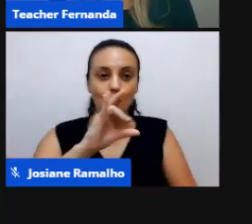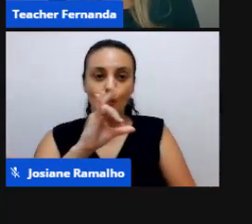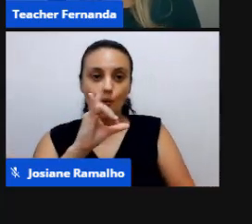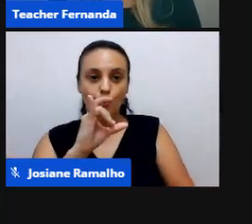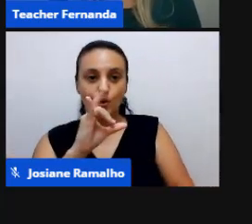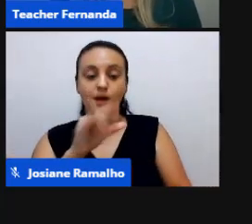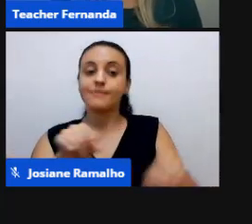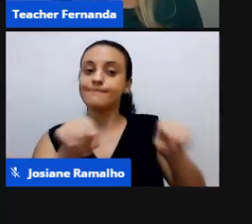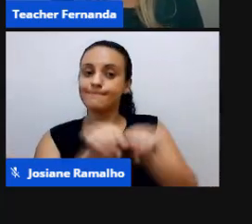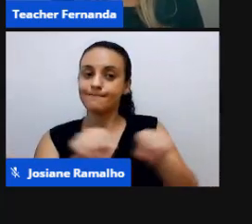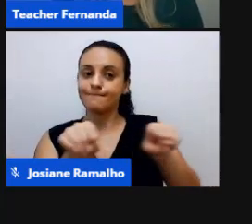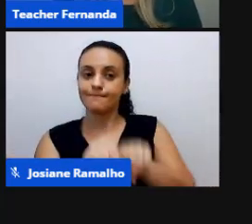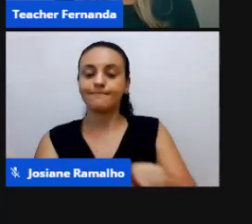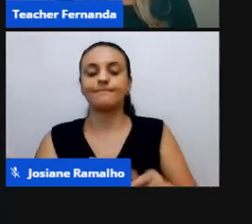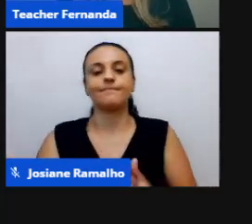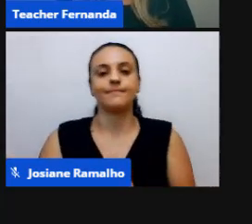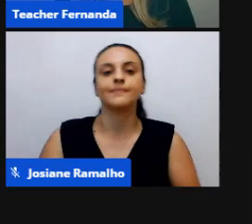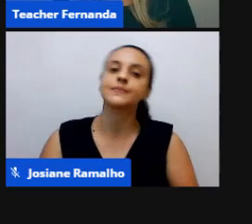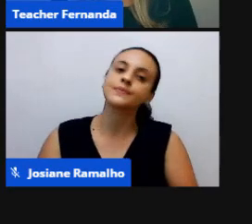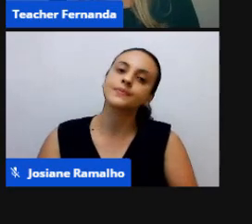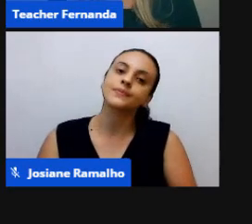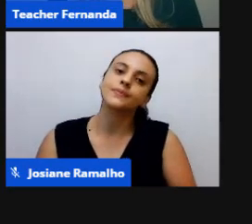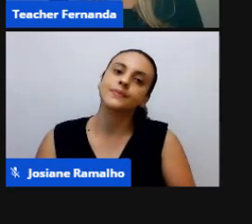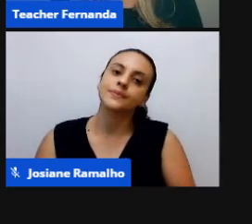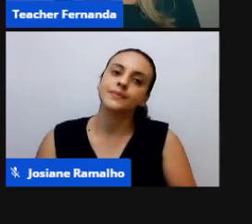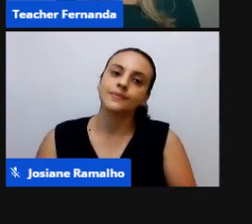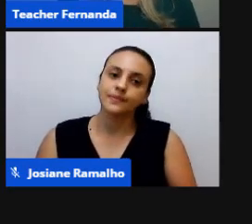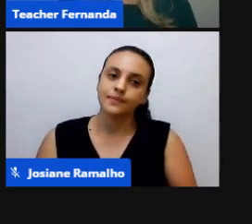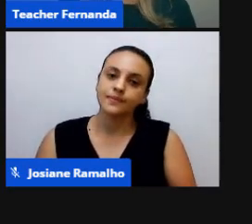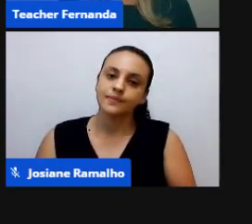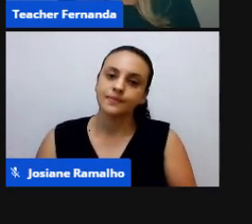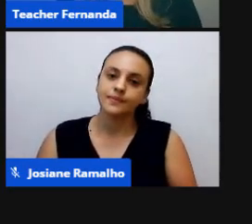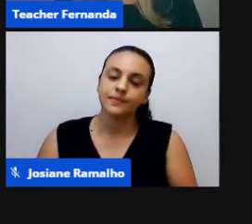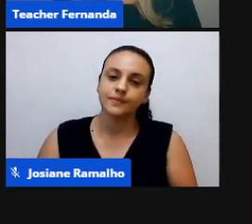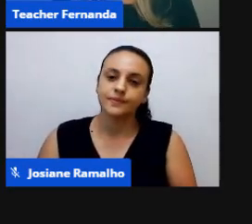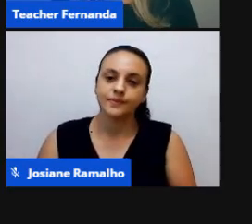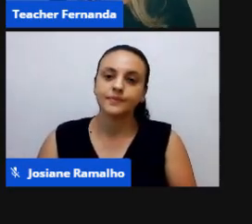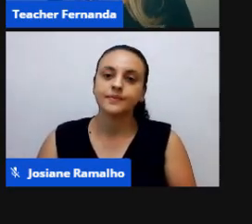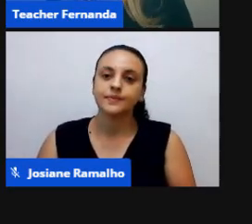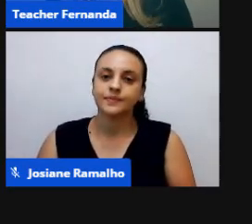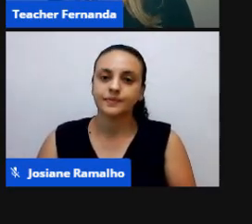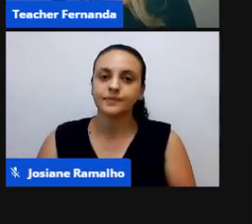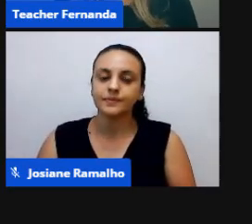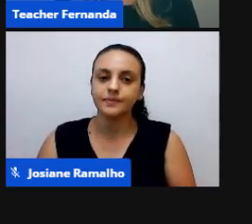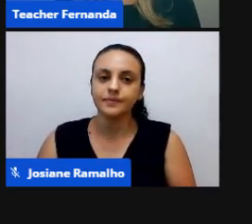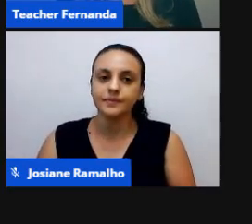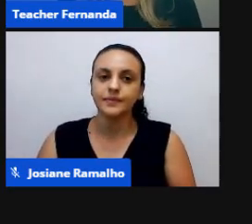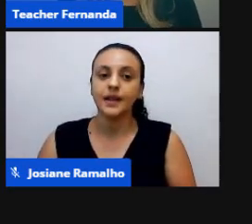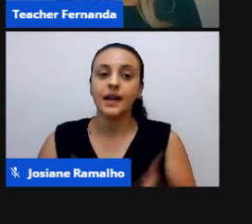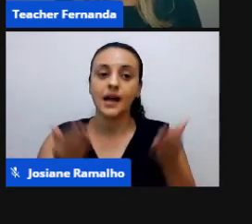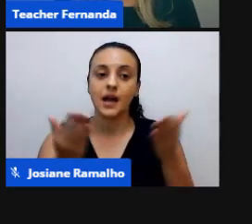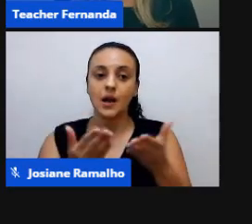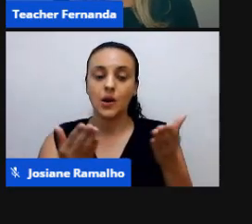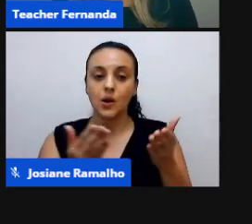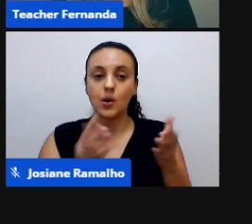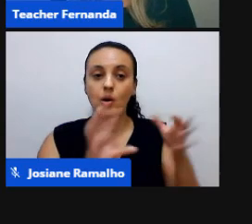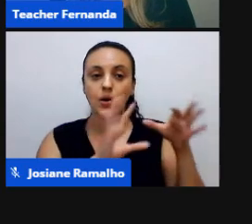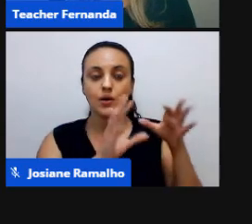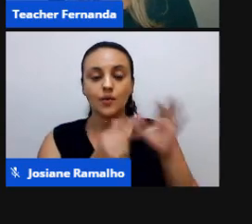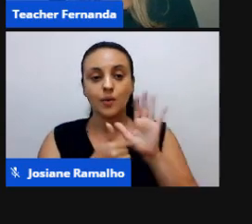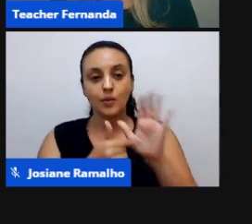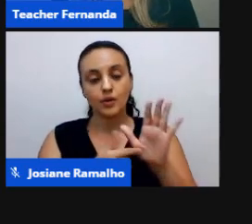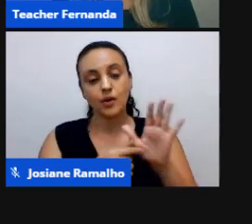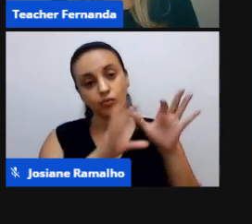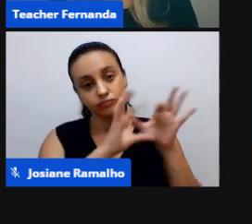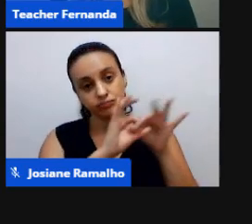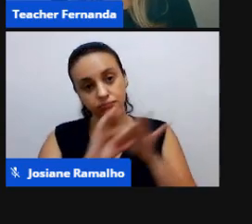também. Muito bem. Então, aqui, pessoal, como eu disse anteriormente, partimos do contexto do Canva for